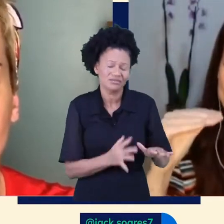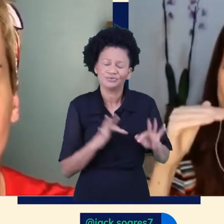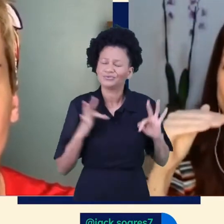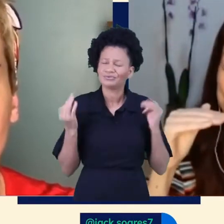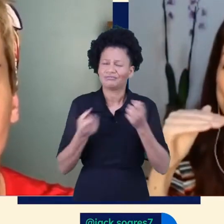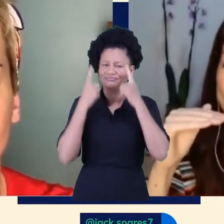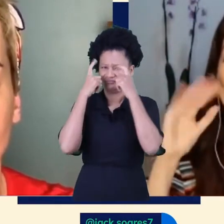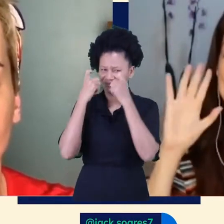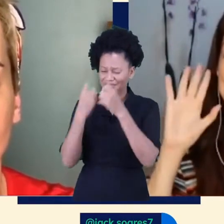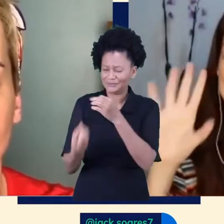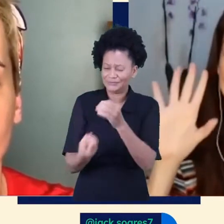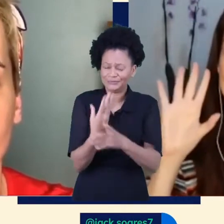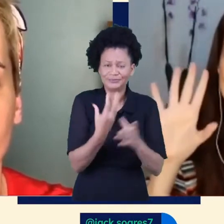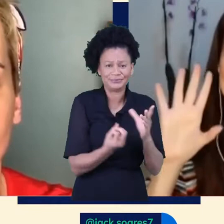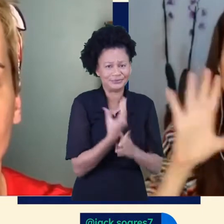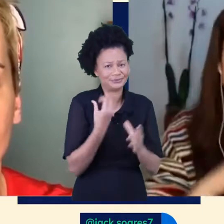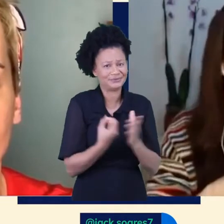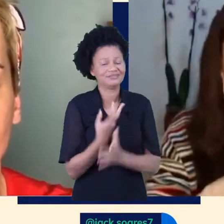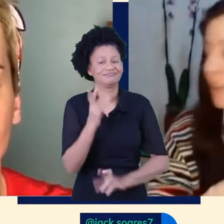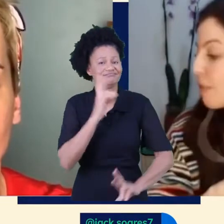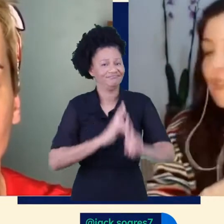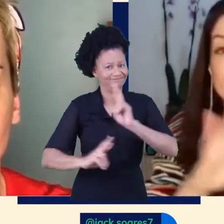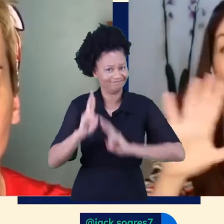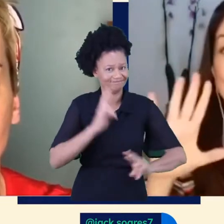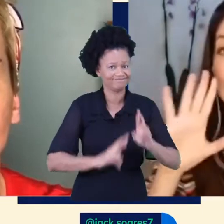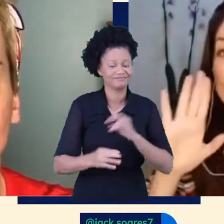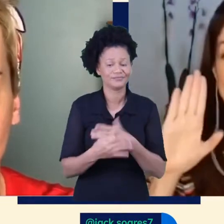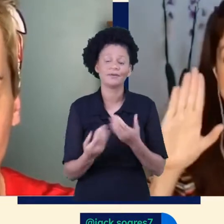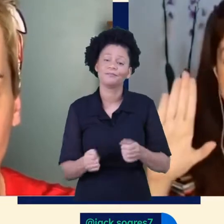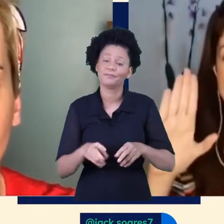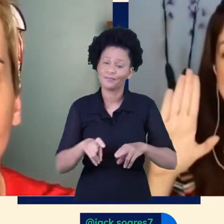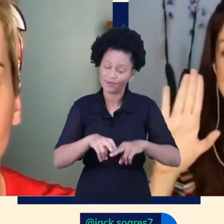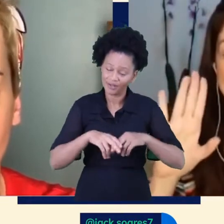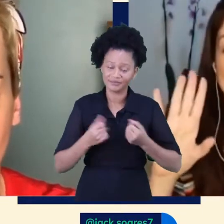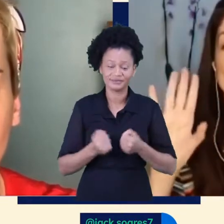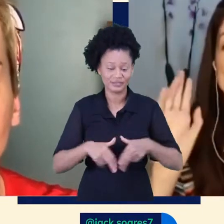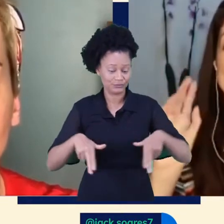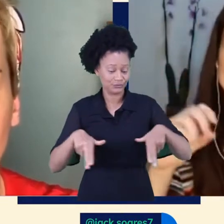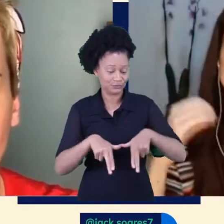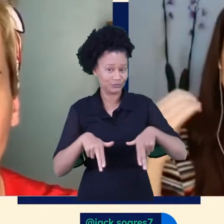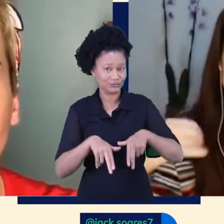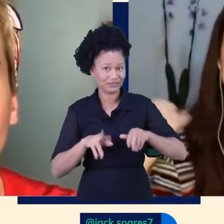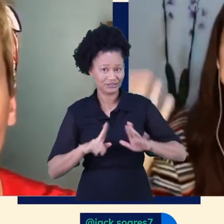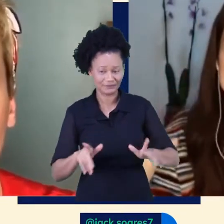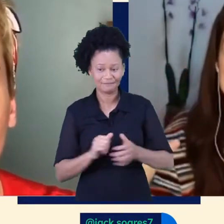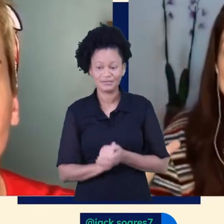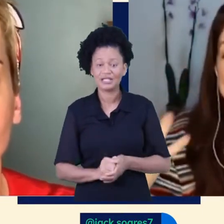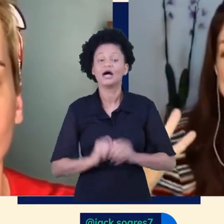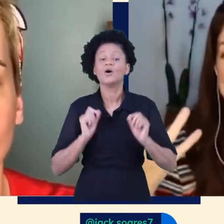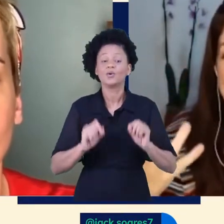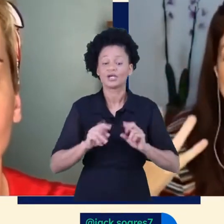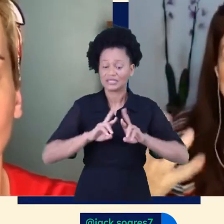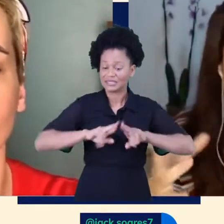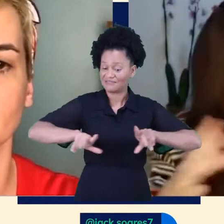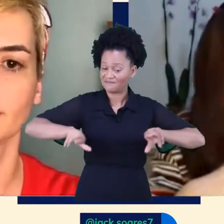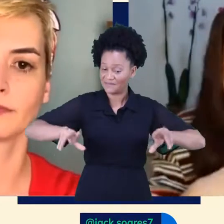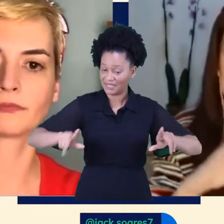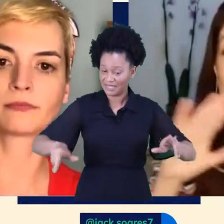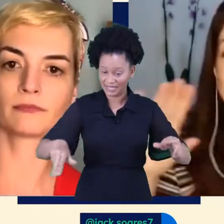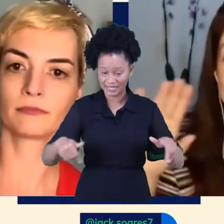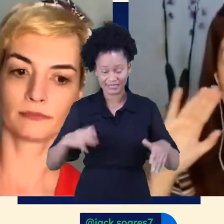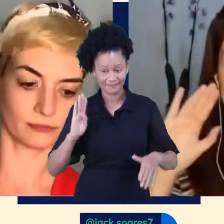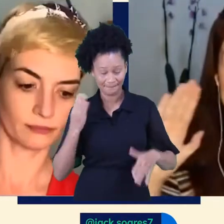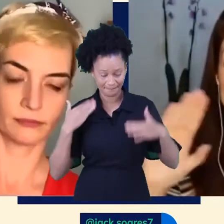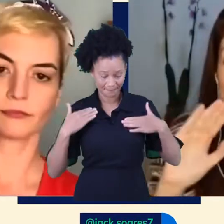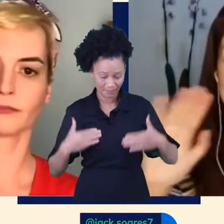relações entre os gêneros. Diferença biológica, Fafá, não é problema, tá? Quando a gente fala dos estudos de gênero, ninguém